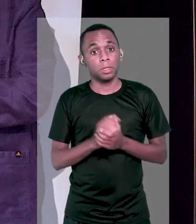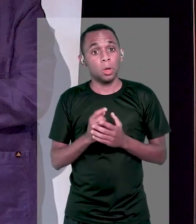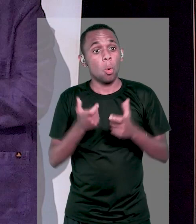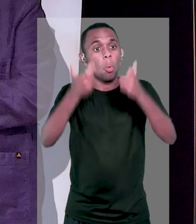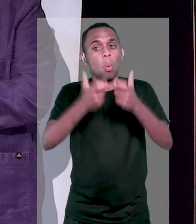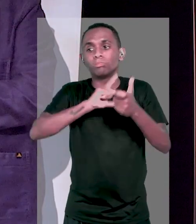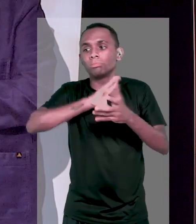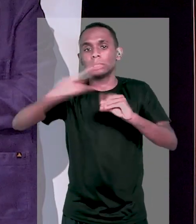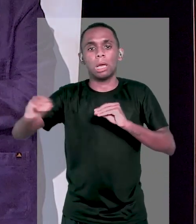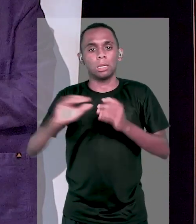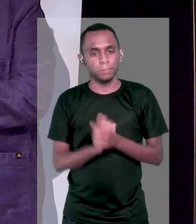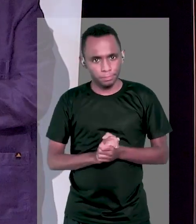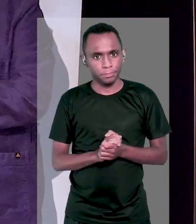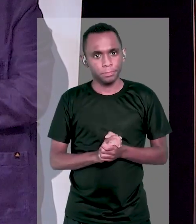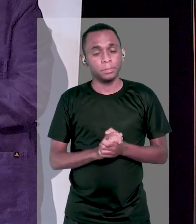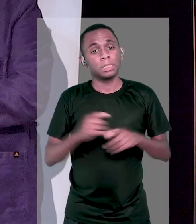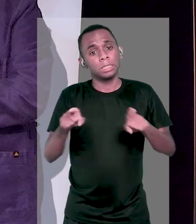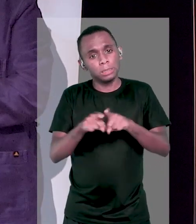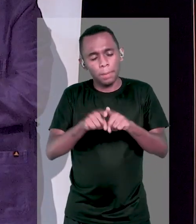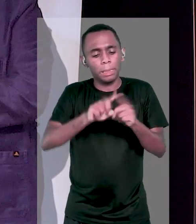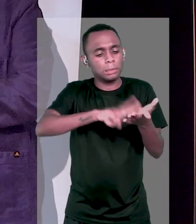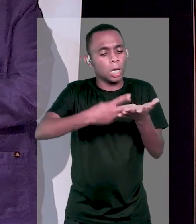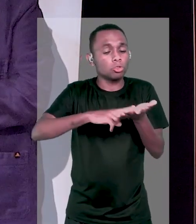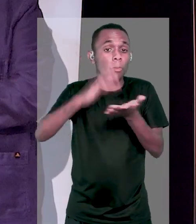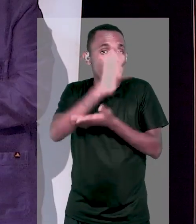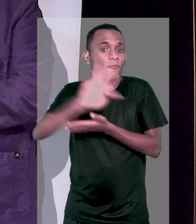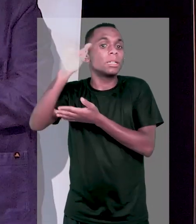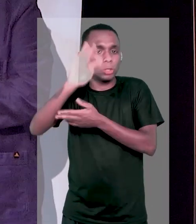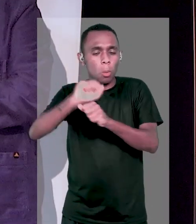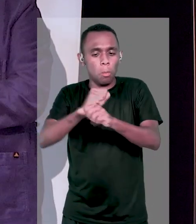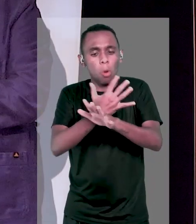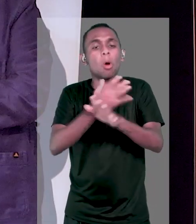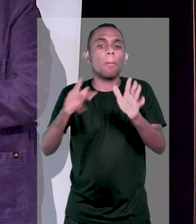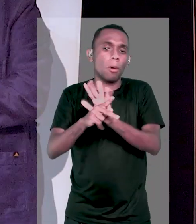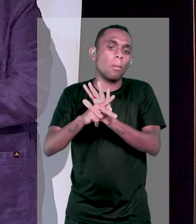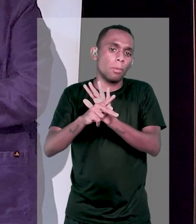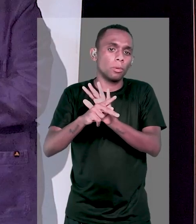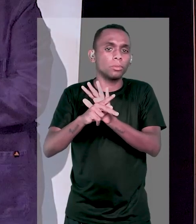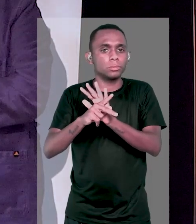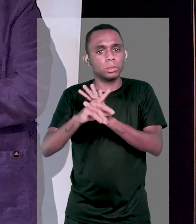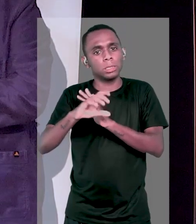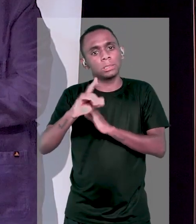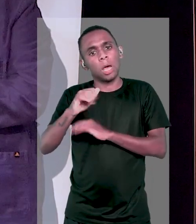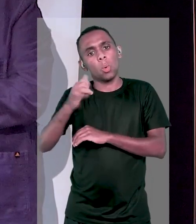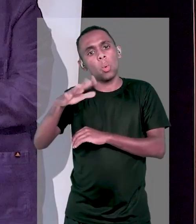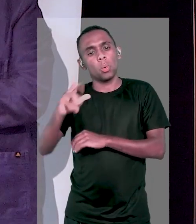cultura e arqueologia, história do cinema em Provence, na França.